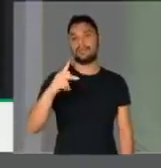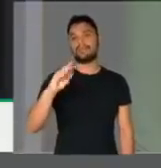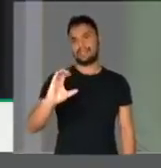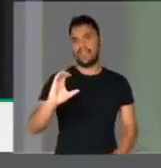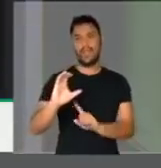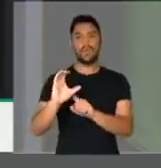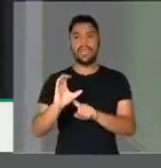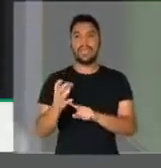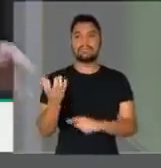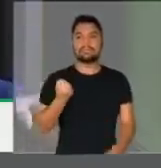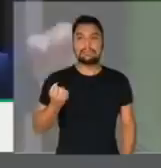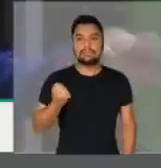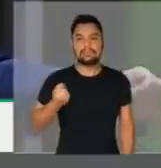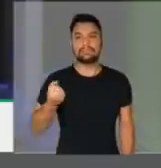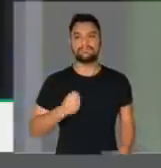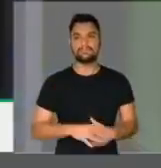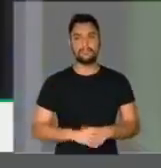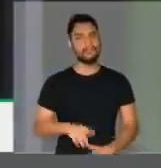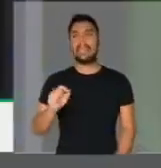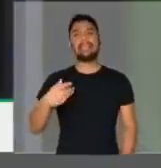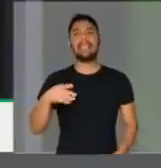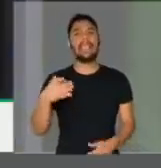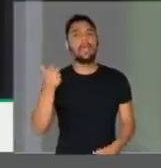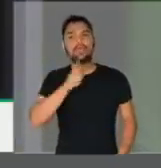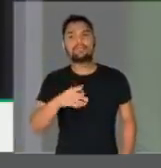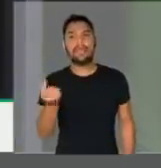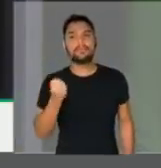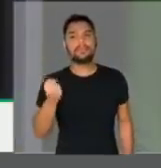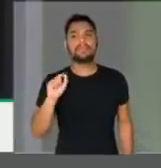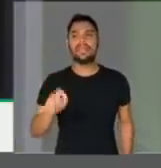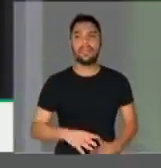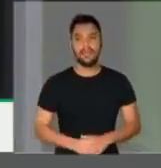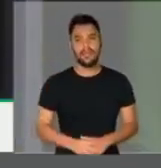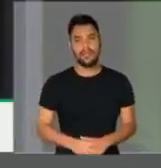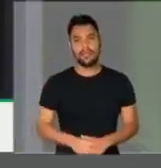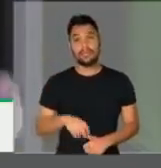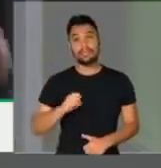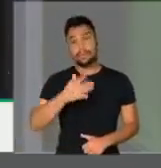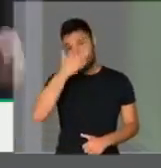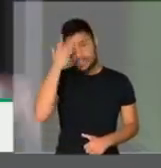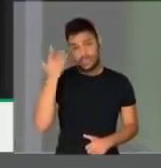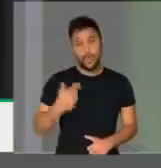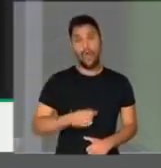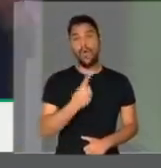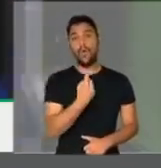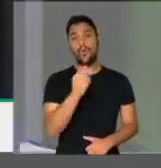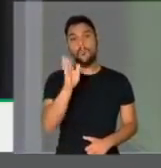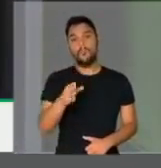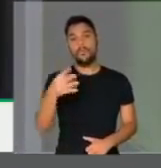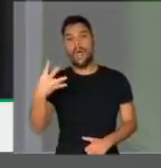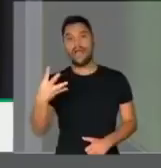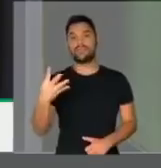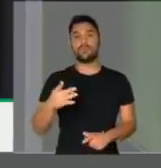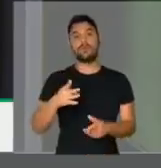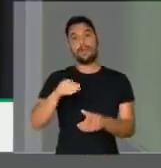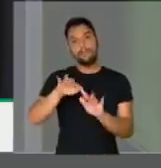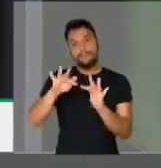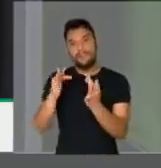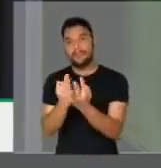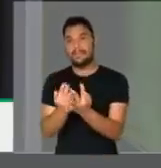prestação continuada. Sabe quem é que ganha BPC? Quem tem 1/4 de salário mínimo de renda por pessoa na